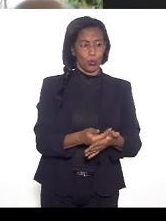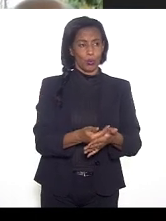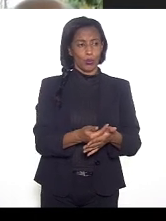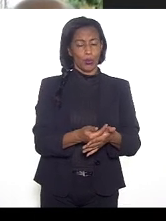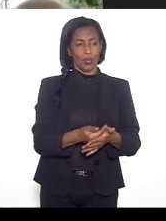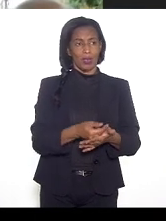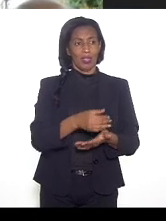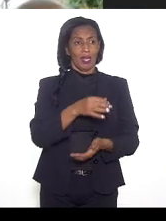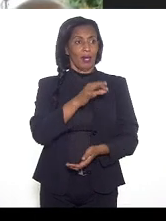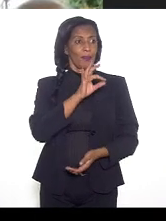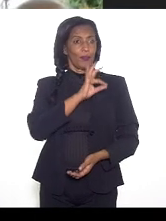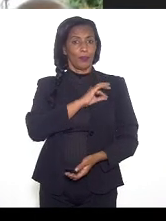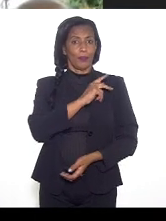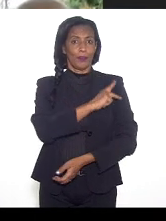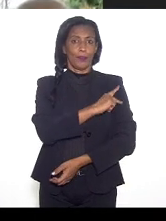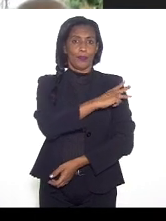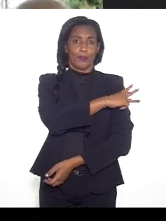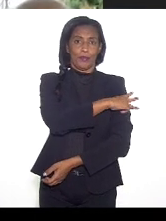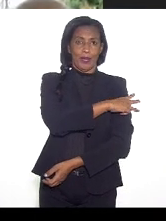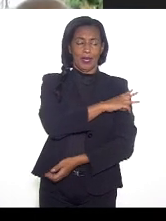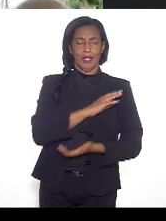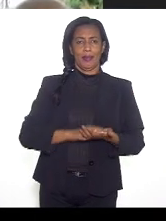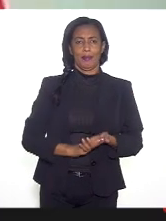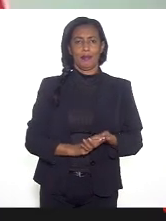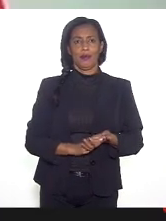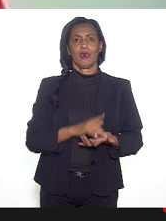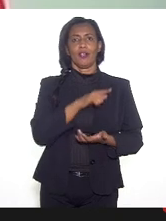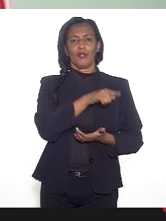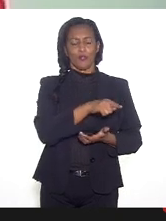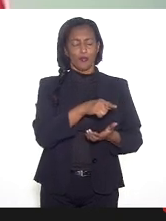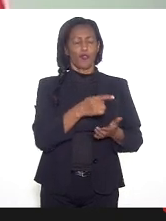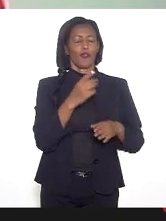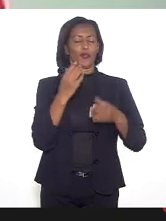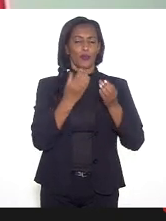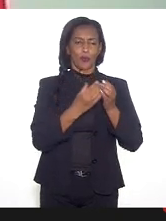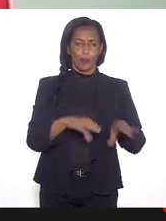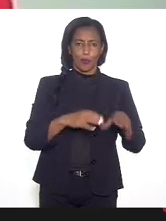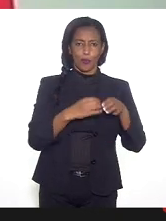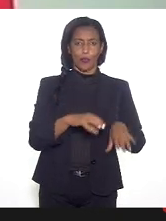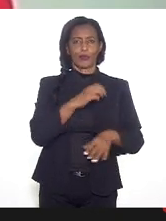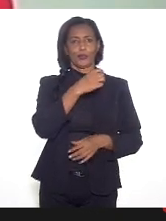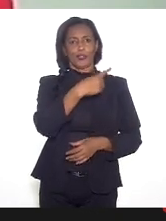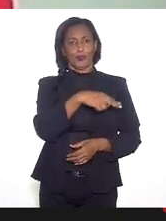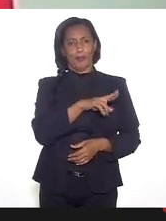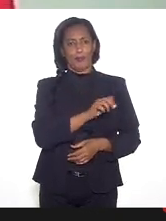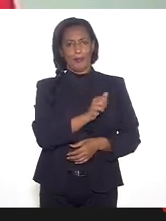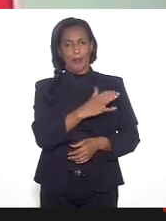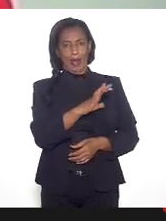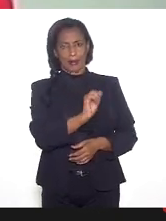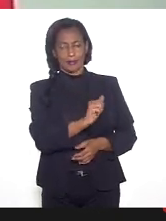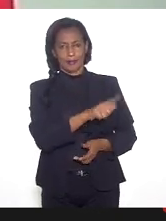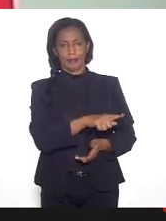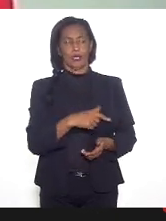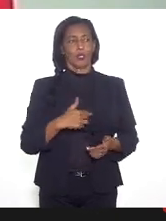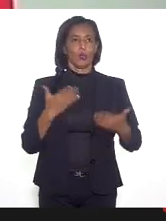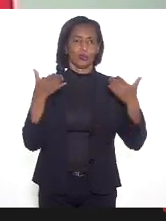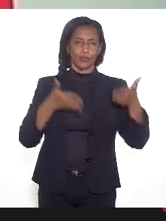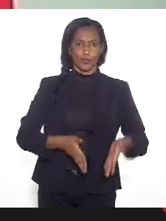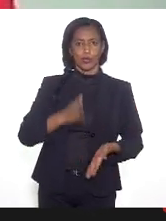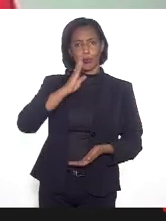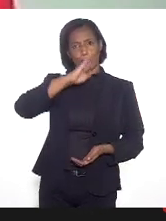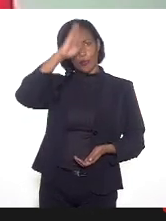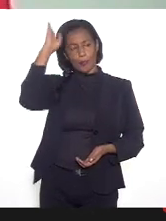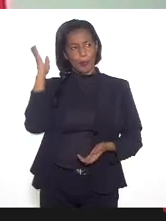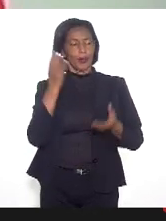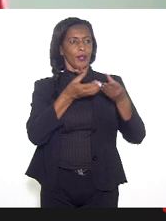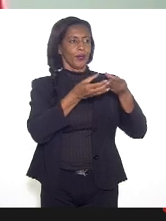Polícia Militar, foi com os concursos de praças da Polícia Militar. Quando chega a questão dos bombeiros, é